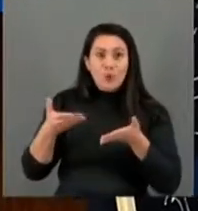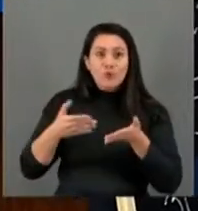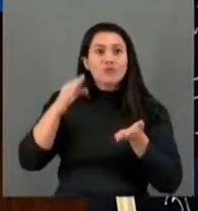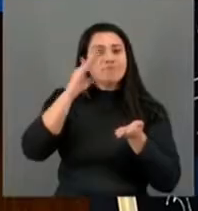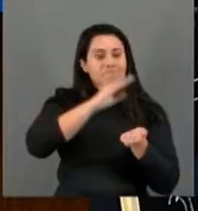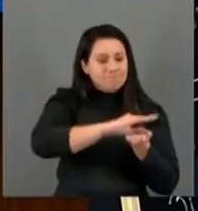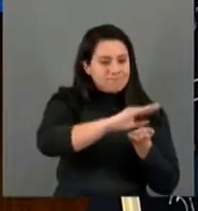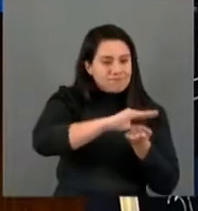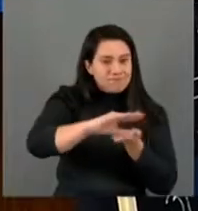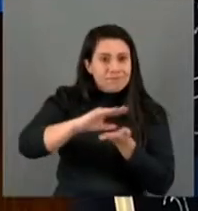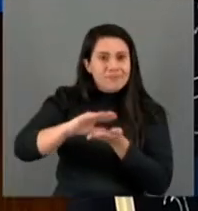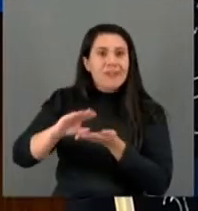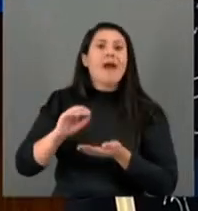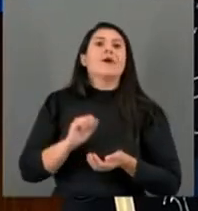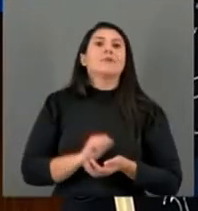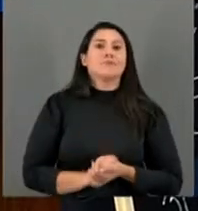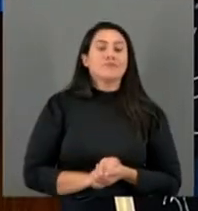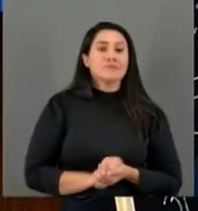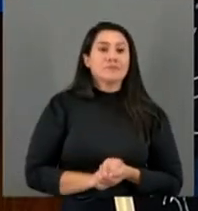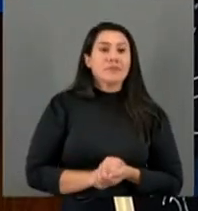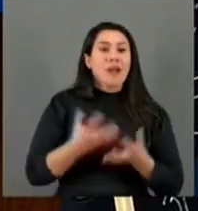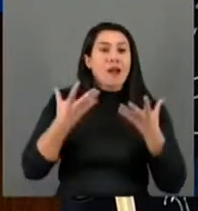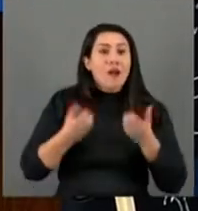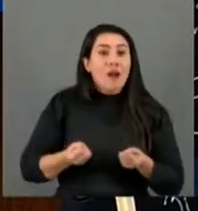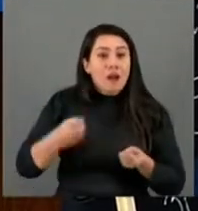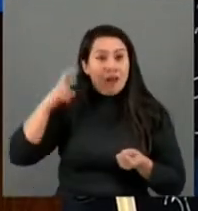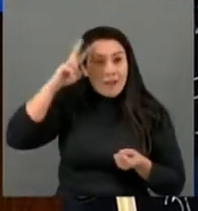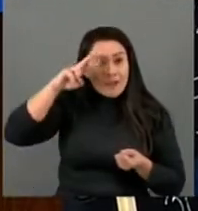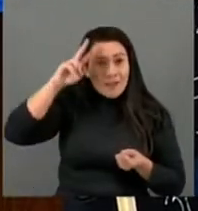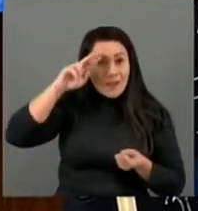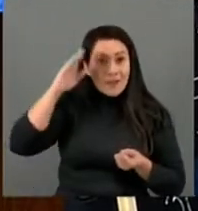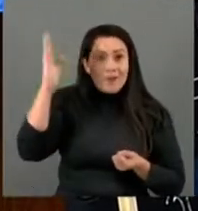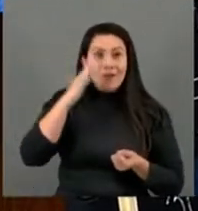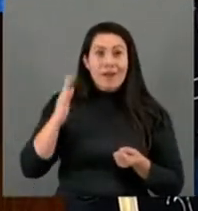tem 220 milhões de brasileiros.